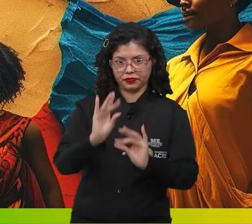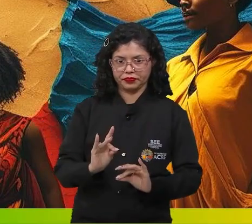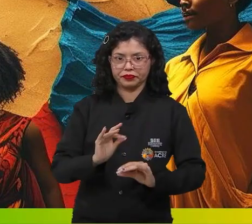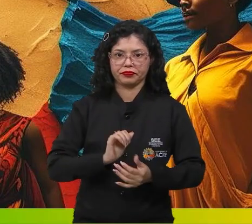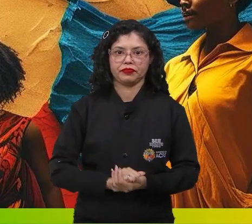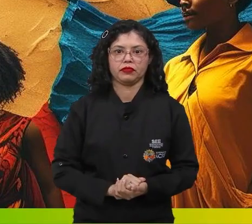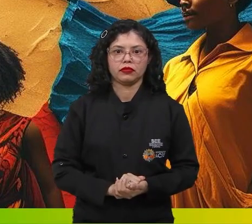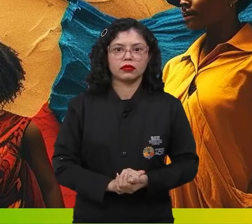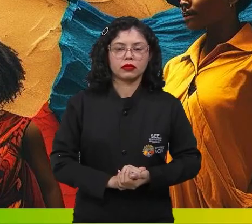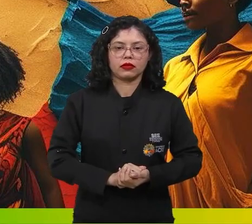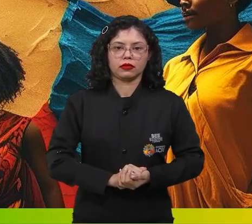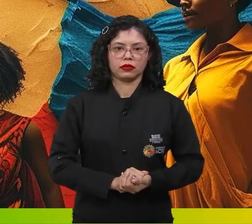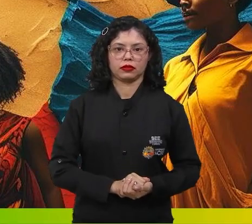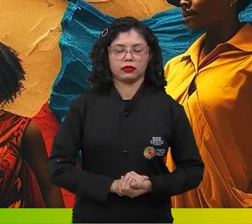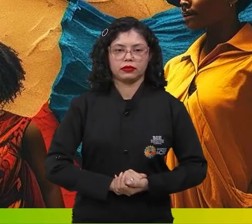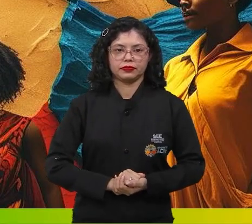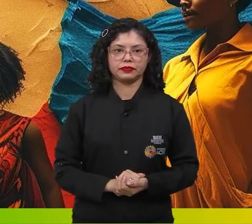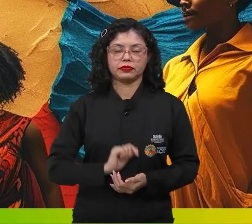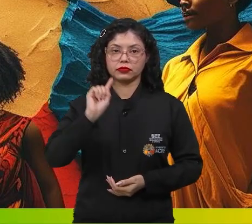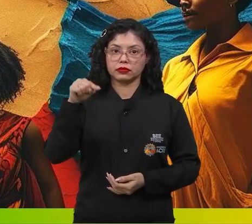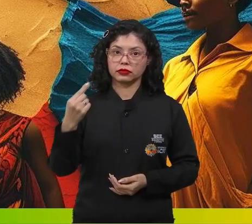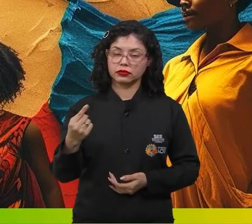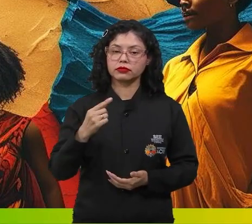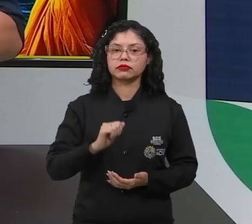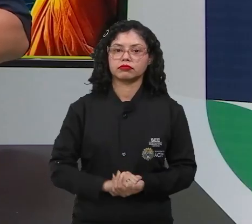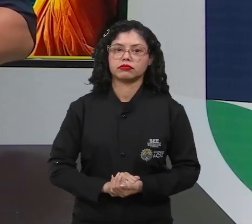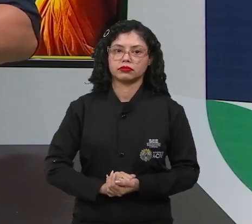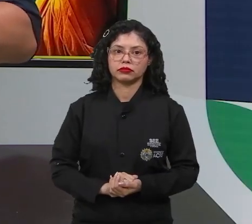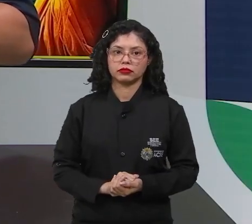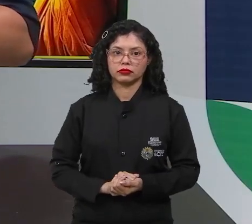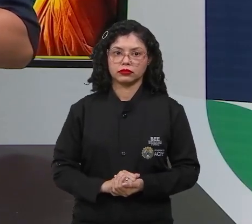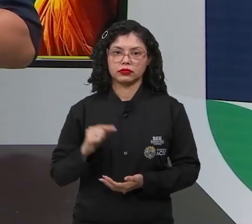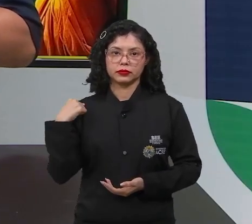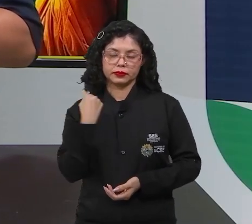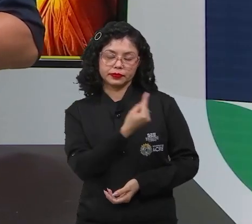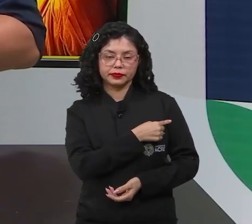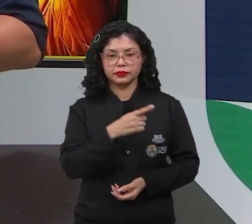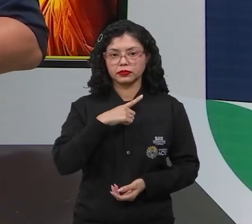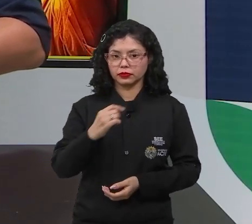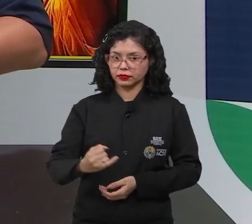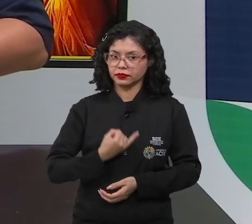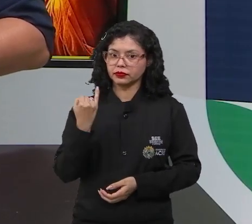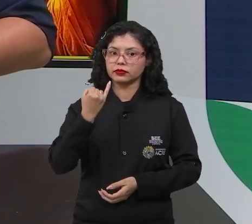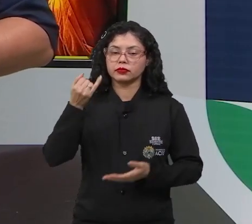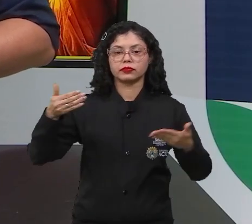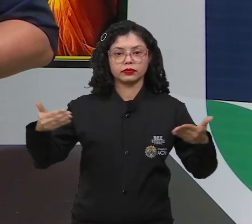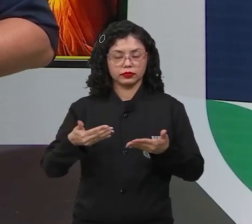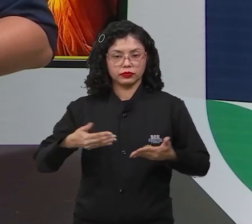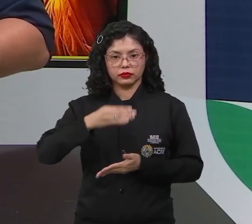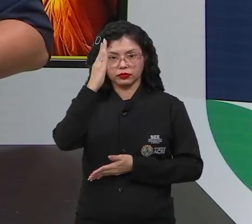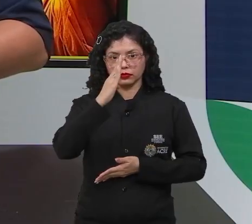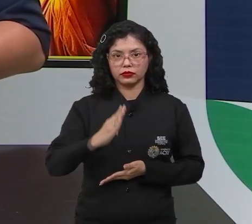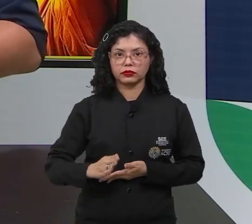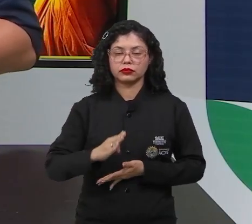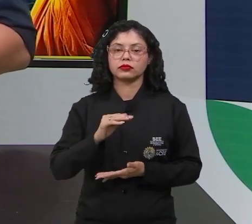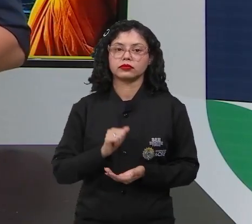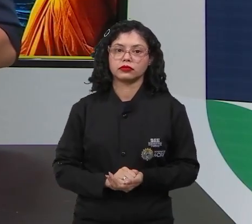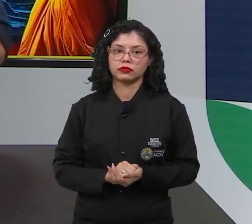mundo. É aquela situação, pessoal. Nós temos, principalmente hoje no Brasil, um